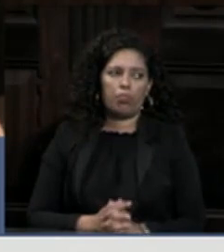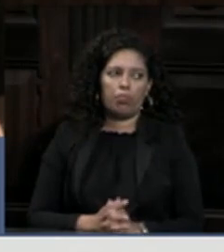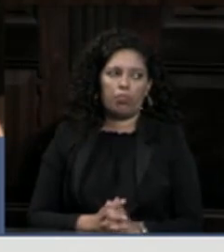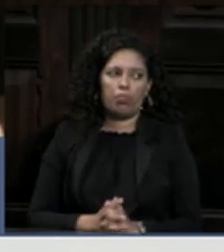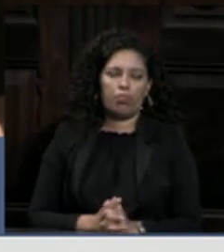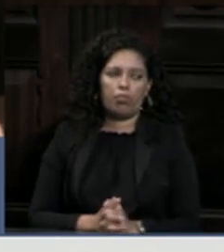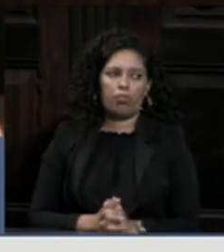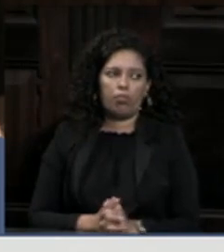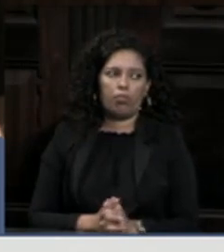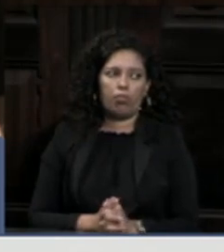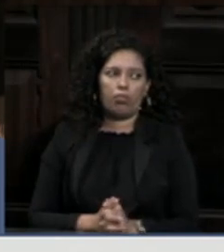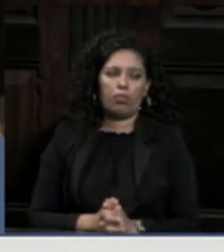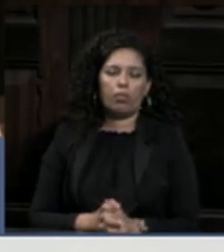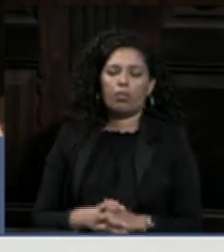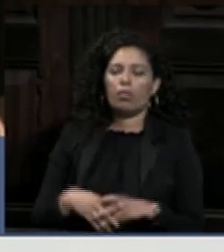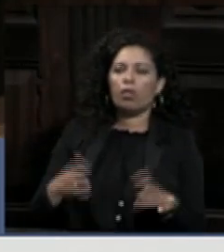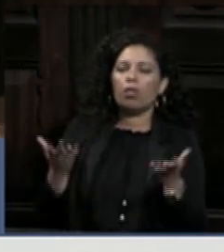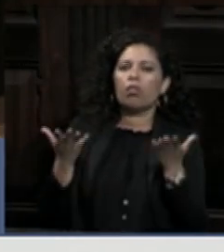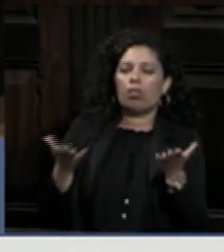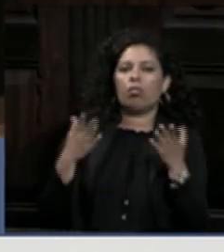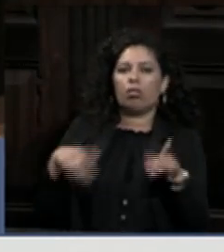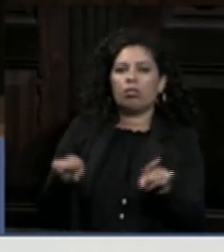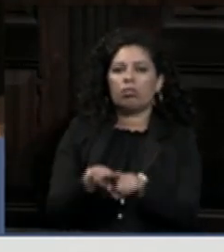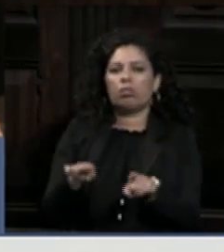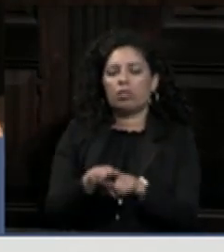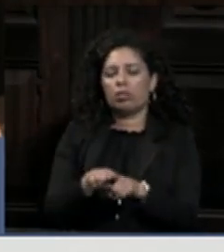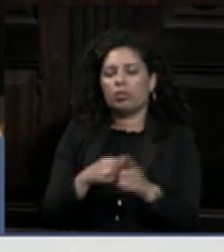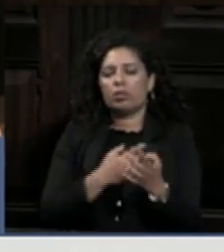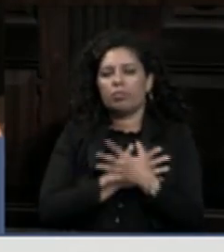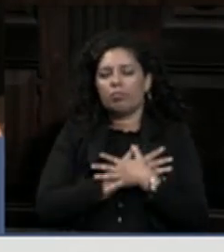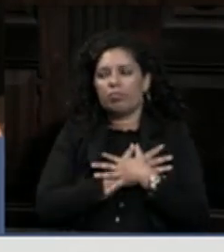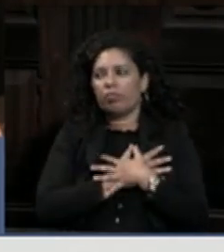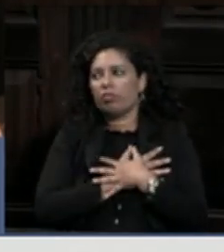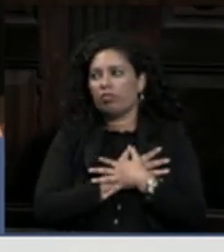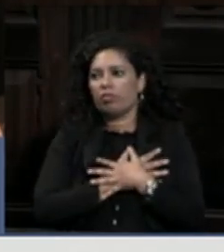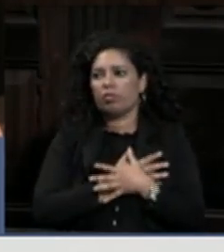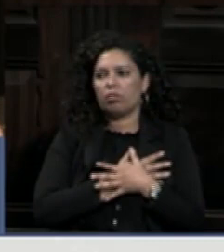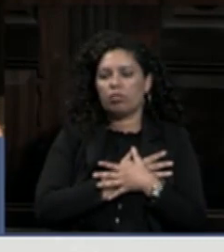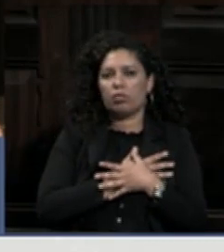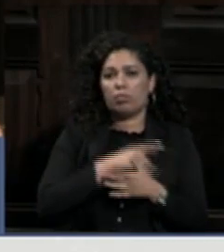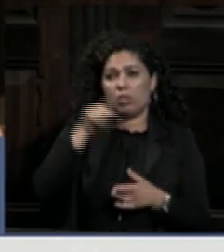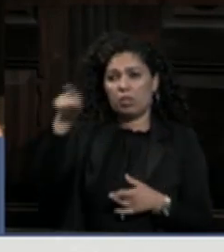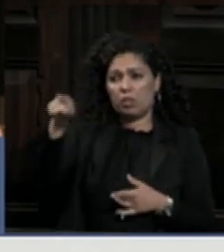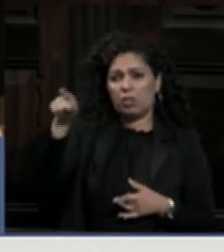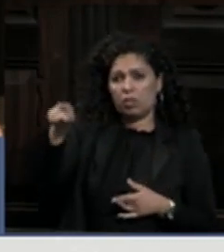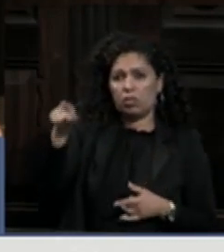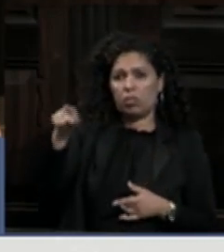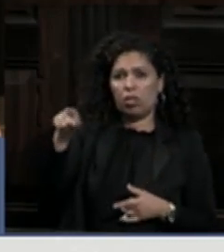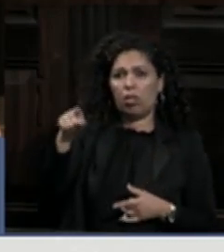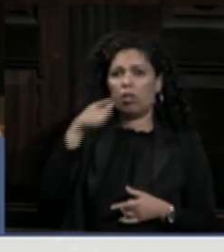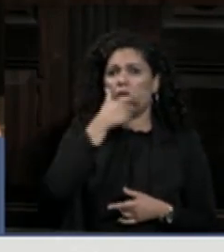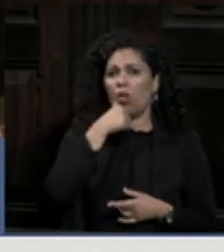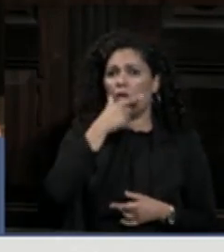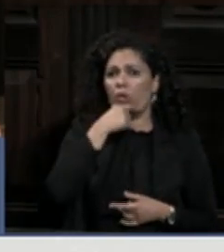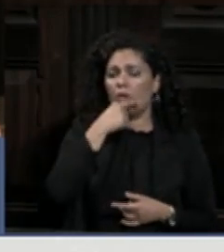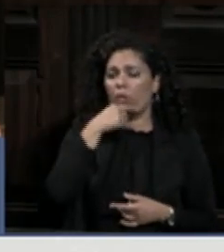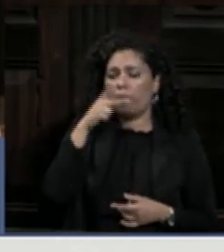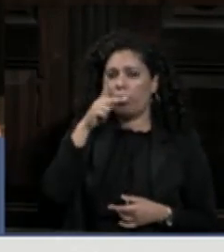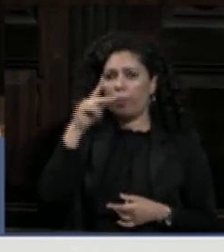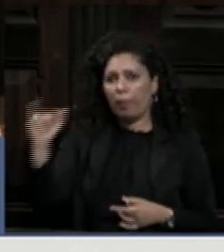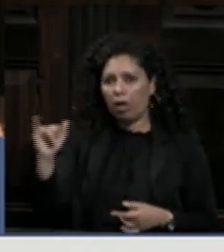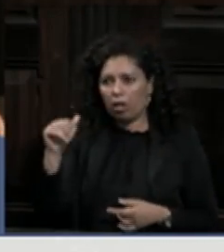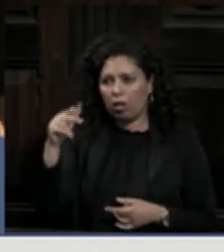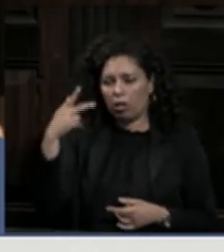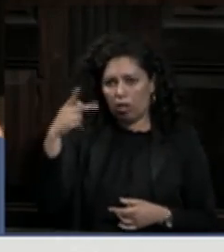e quero profundamente que ele se recupere o mais